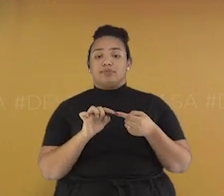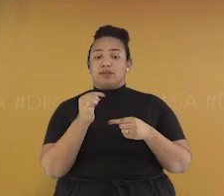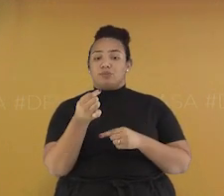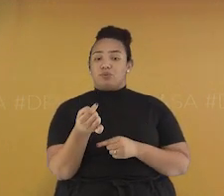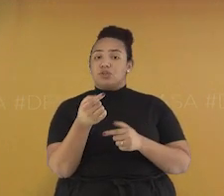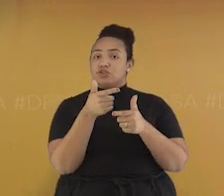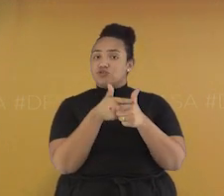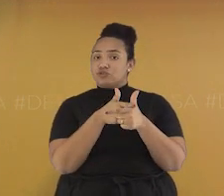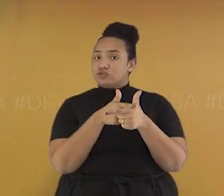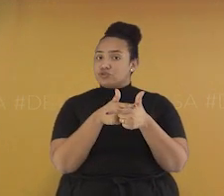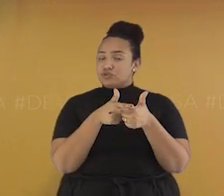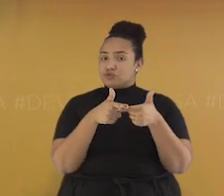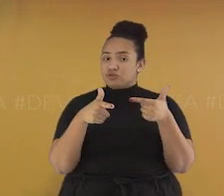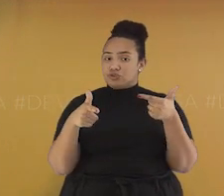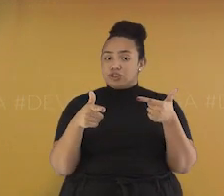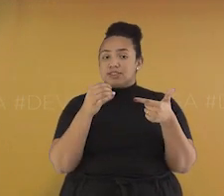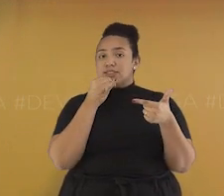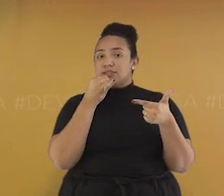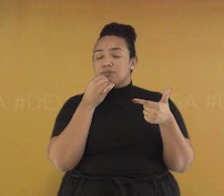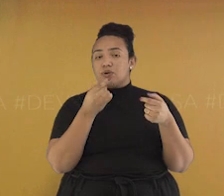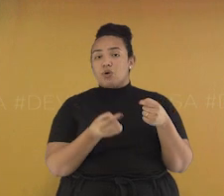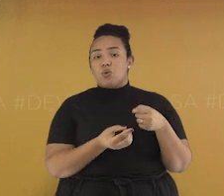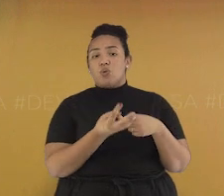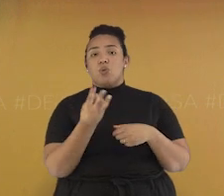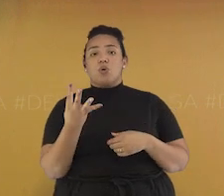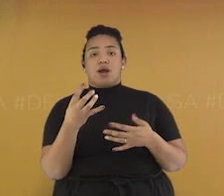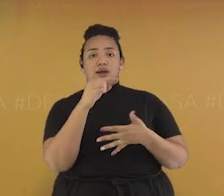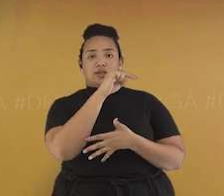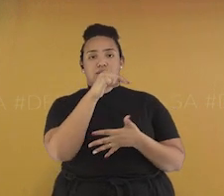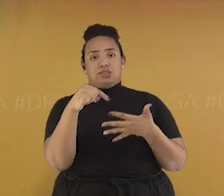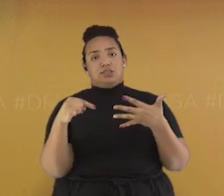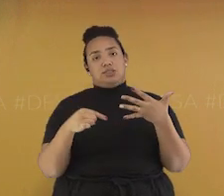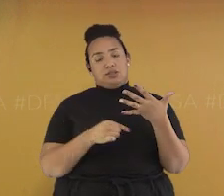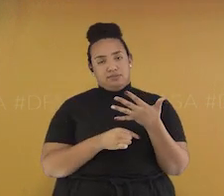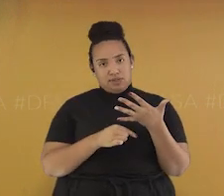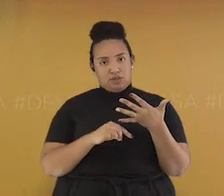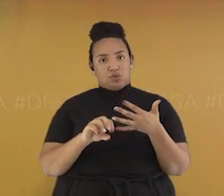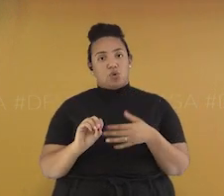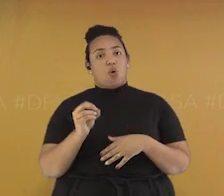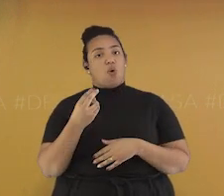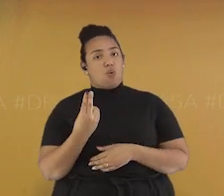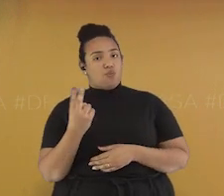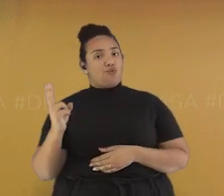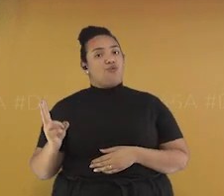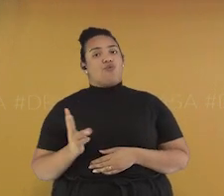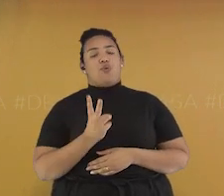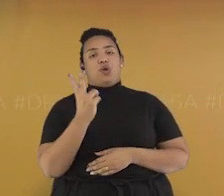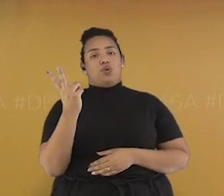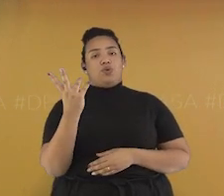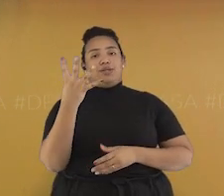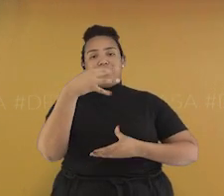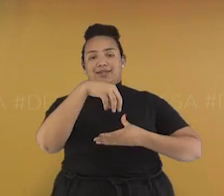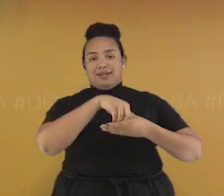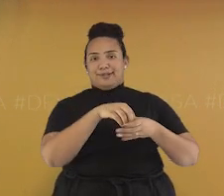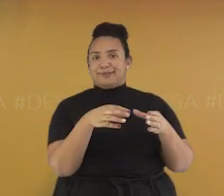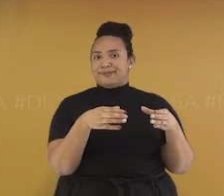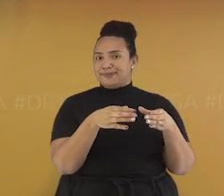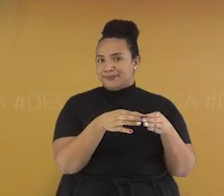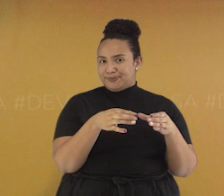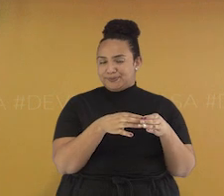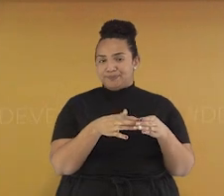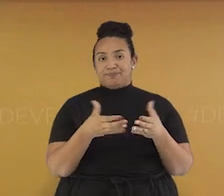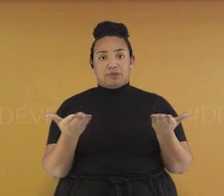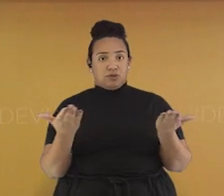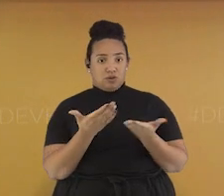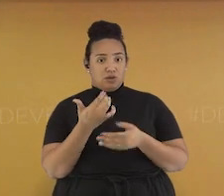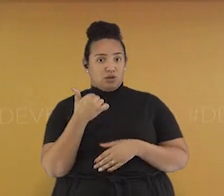essa soma pela quantidade de elementos ou valores presentes nesse conjunto. Vamos ver um